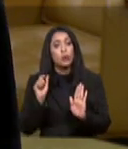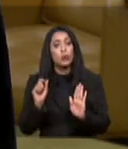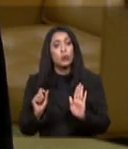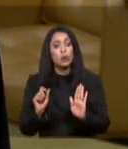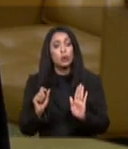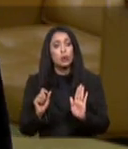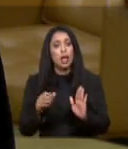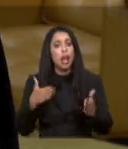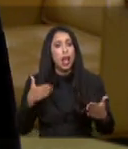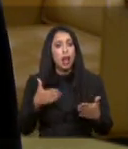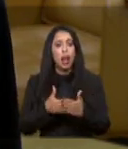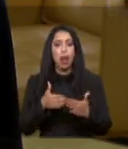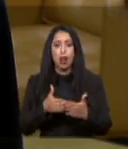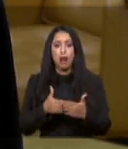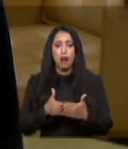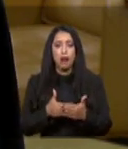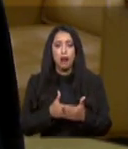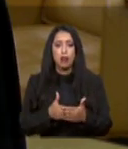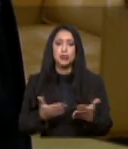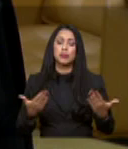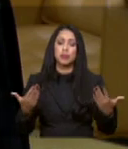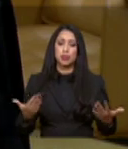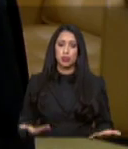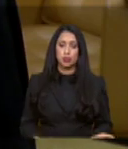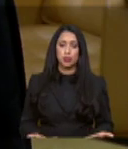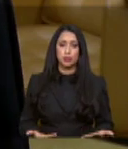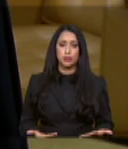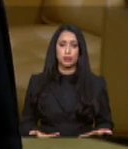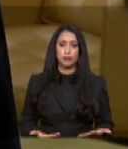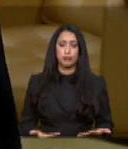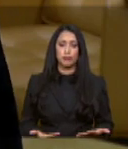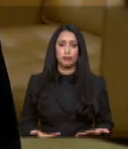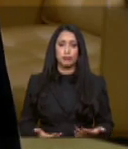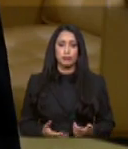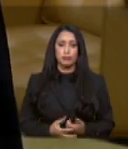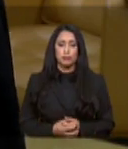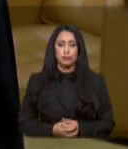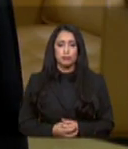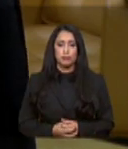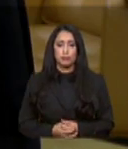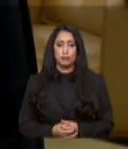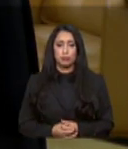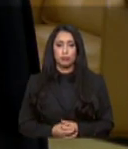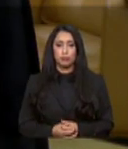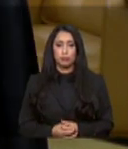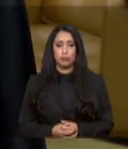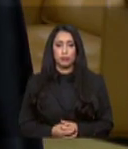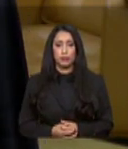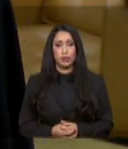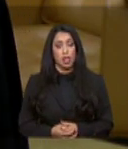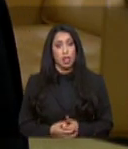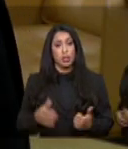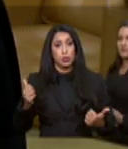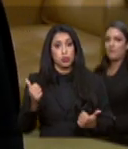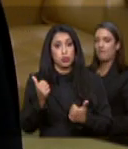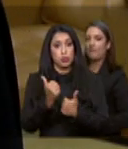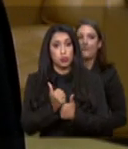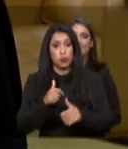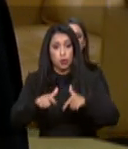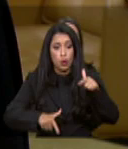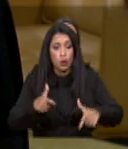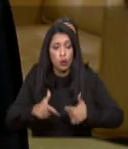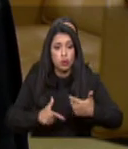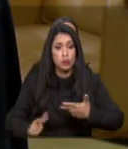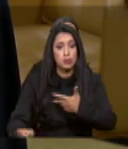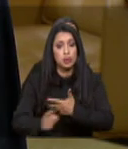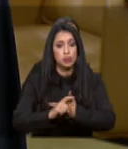manifestamente limitativas e, por que não dizer, substitutivas da ação do Executivo, da própria atuação da